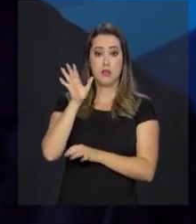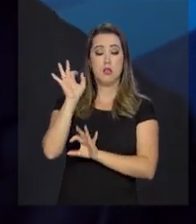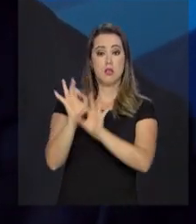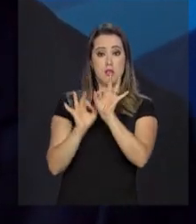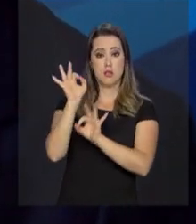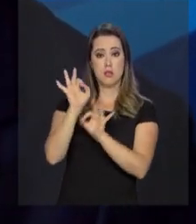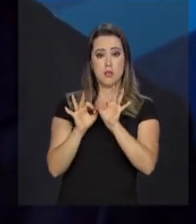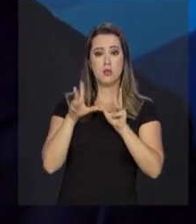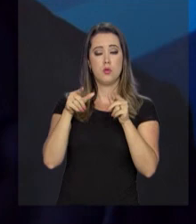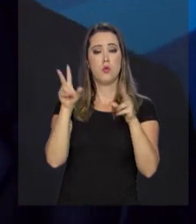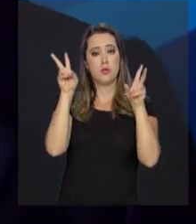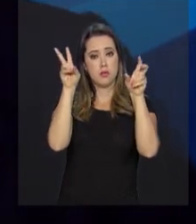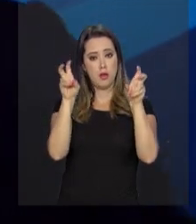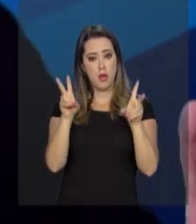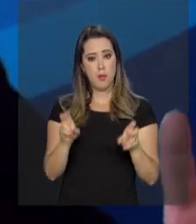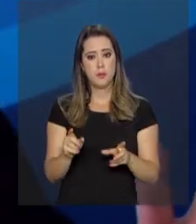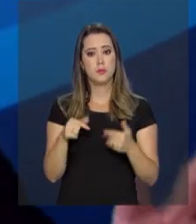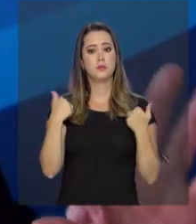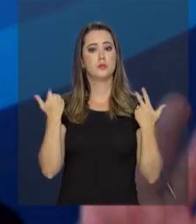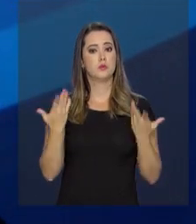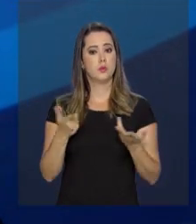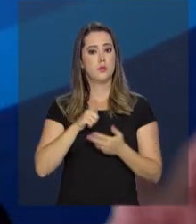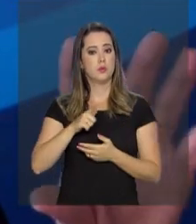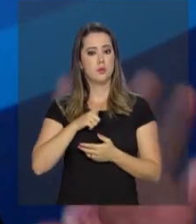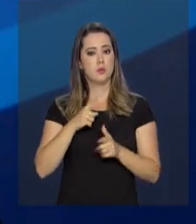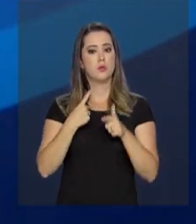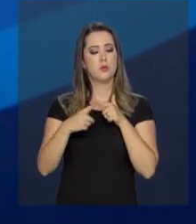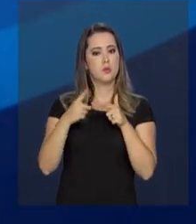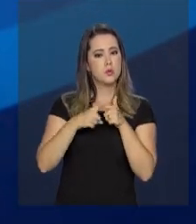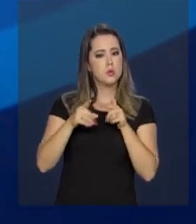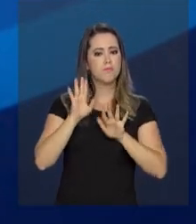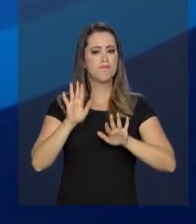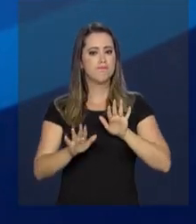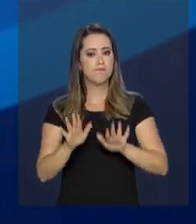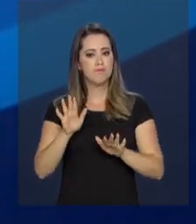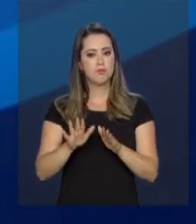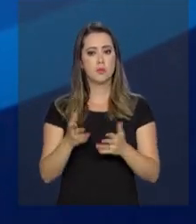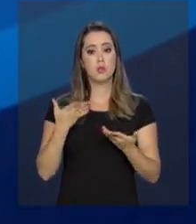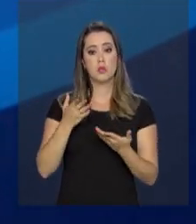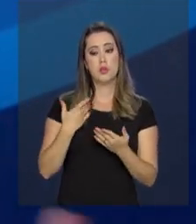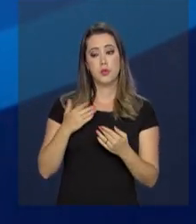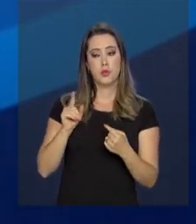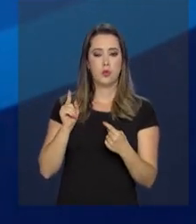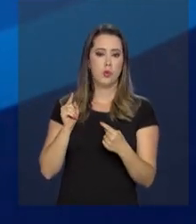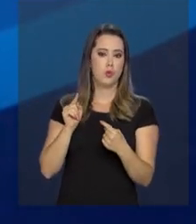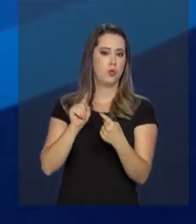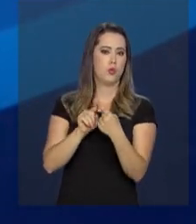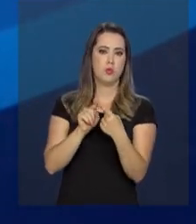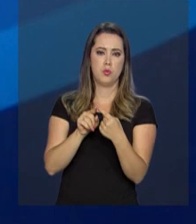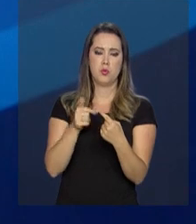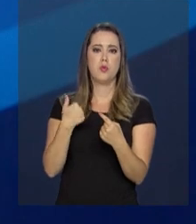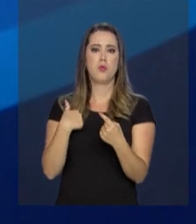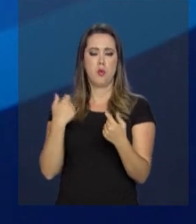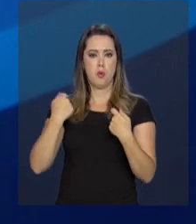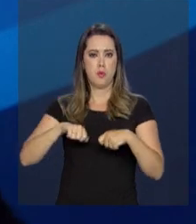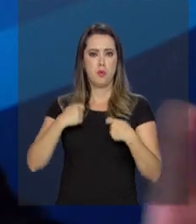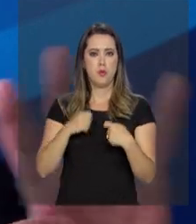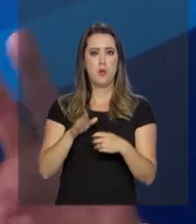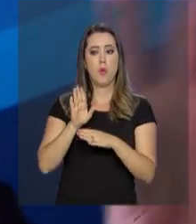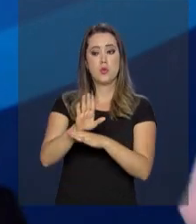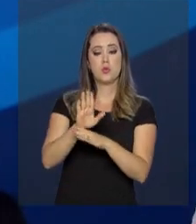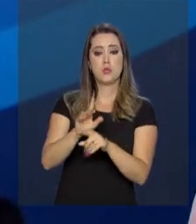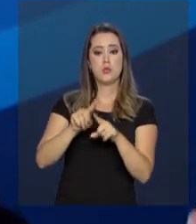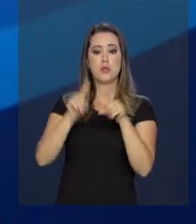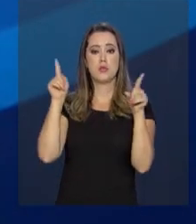exatamente de sistemas então se houver problema eventual nessa direção eu não vou deixar faltar eu pensarei